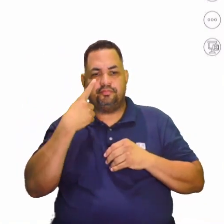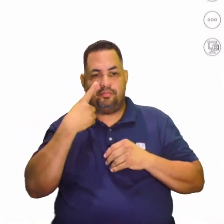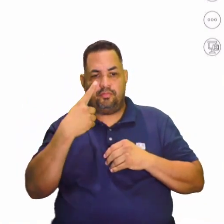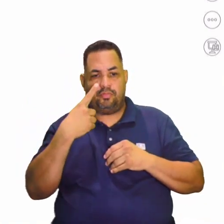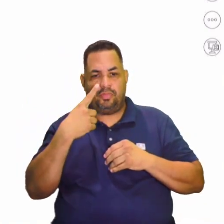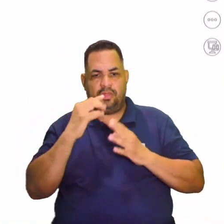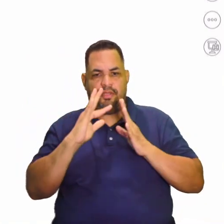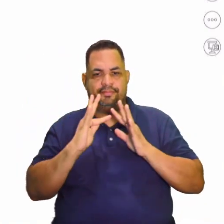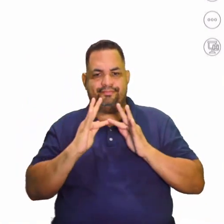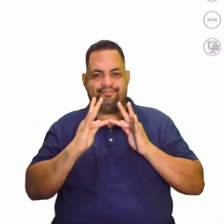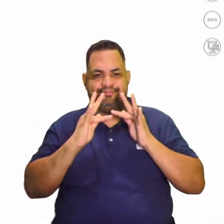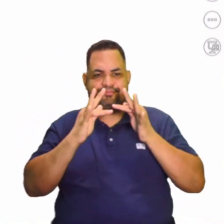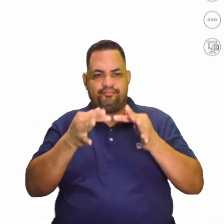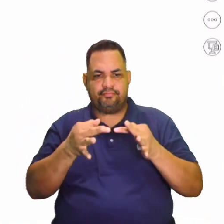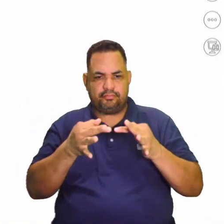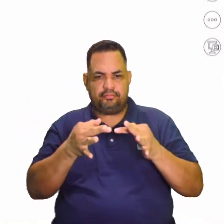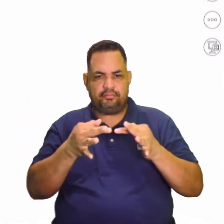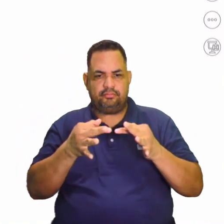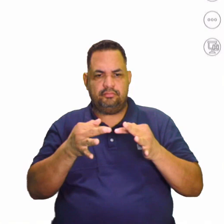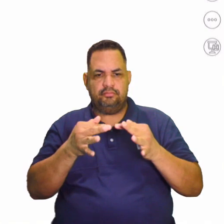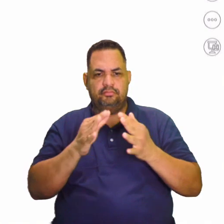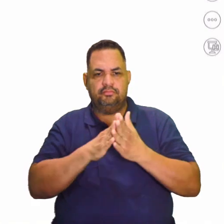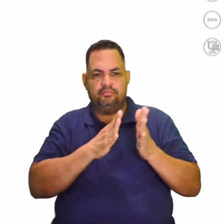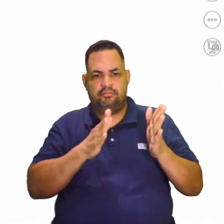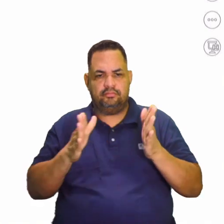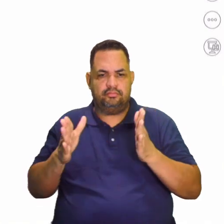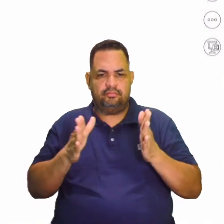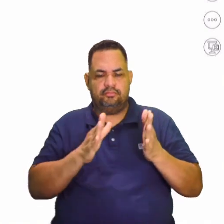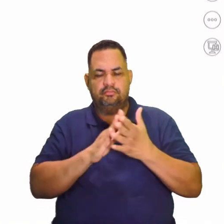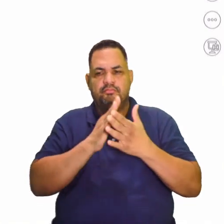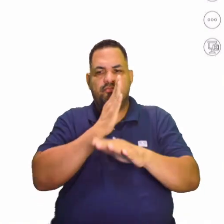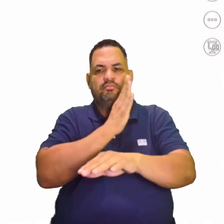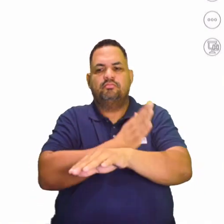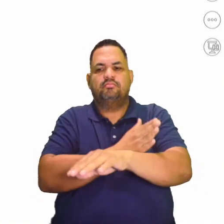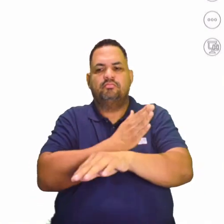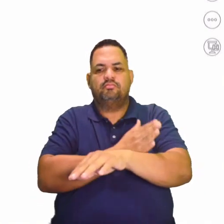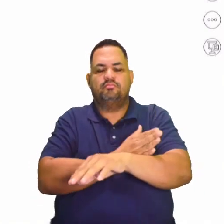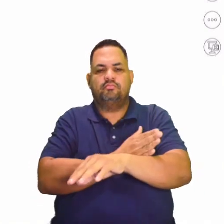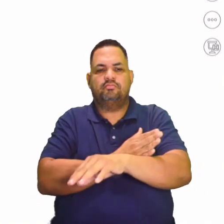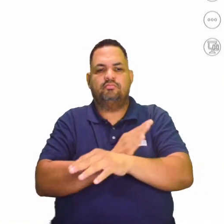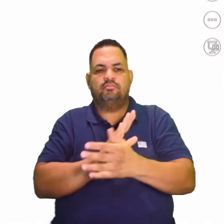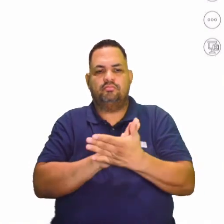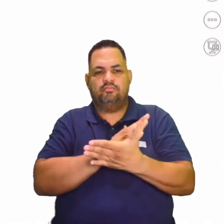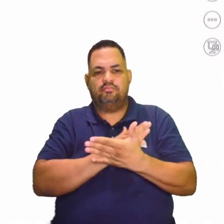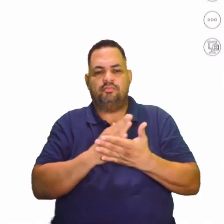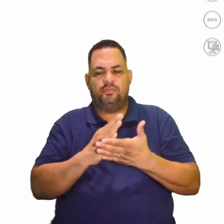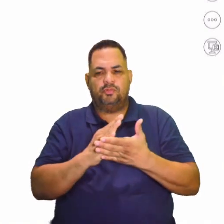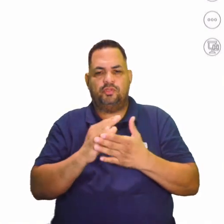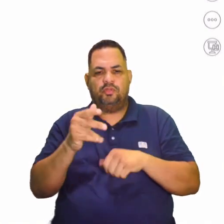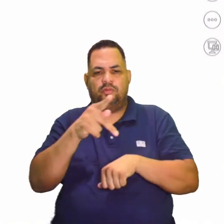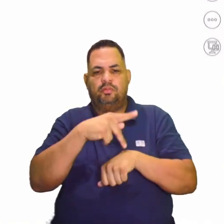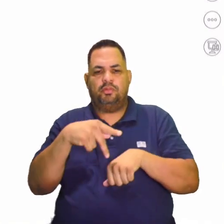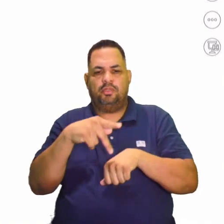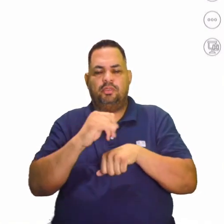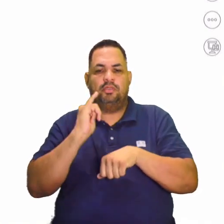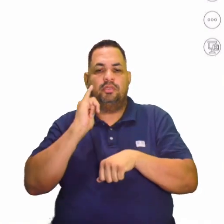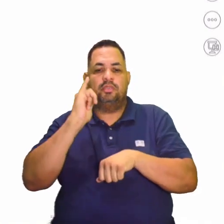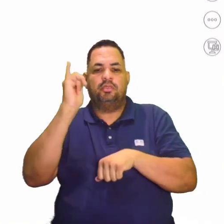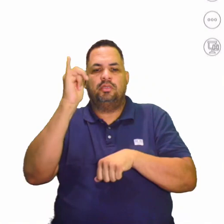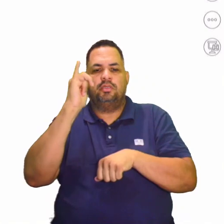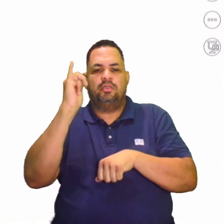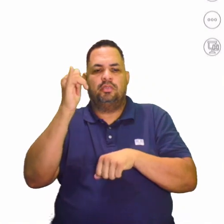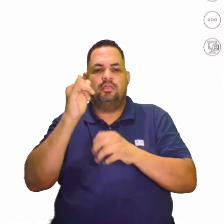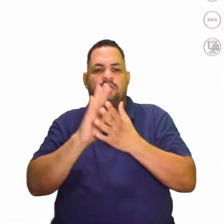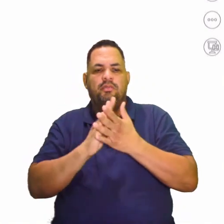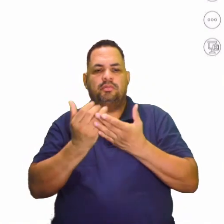observamos que findou o período medieval. E ele iniciou na Itália. Com o declínio, então,